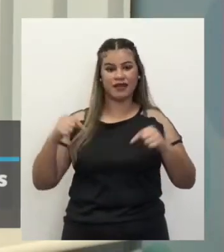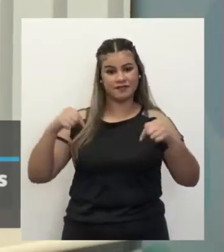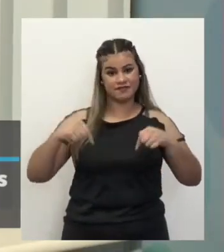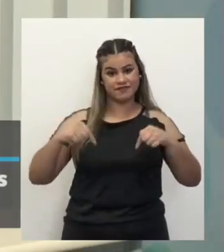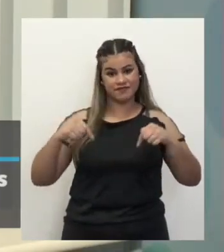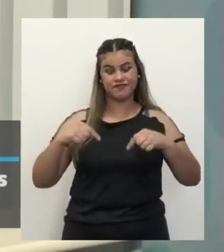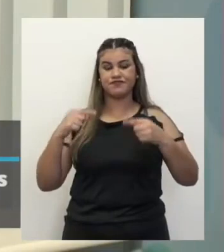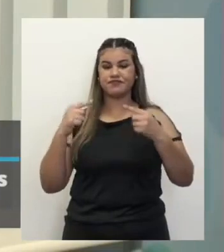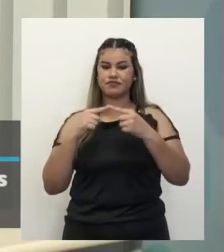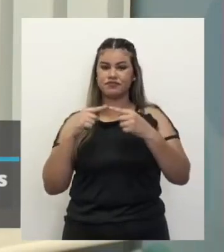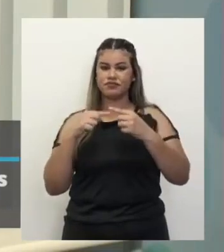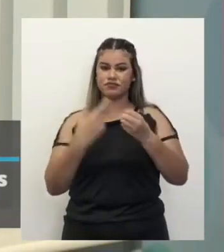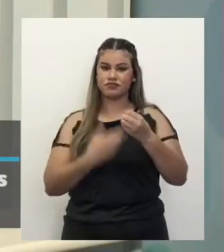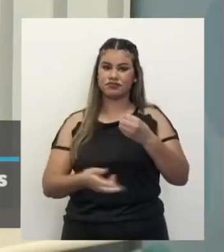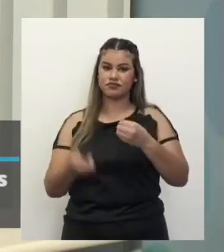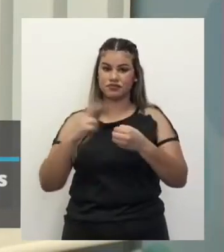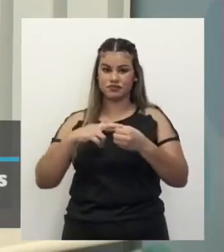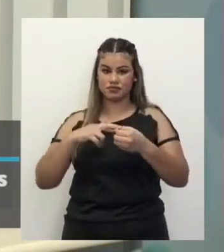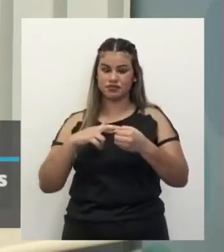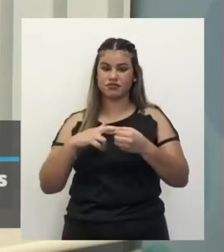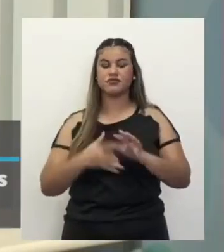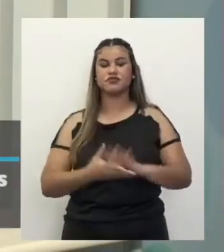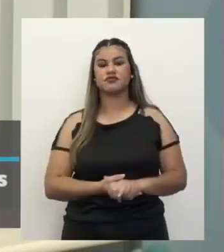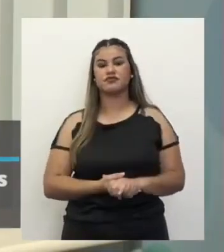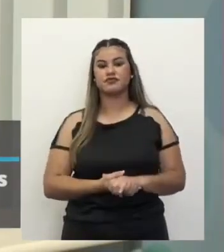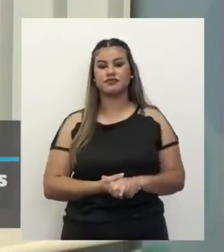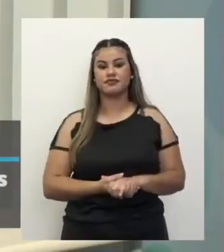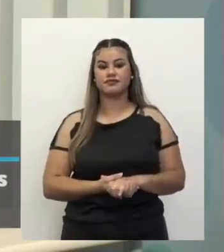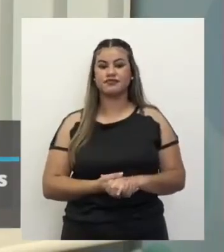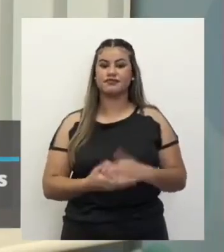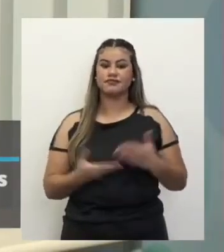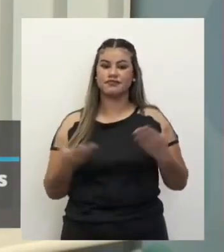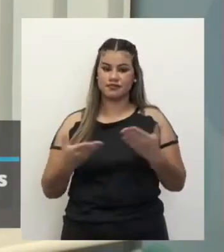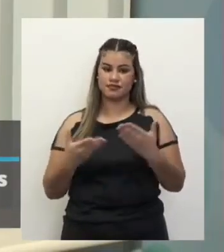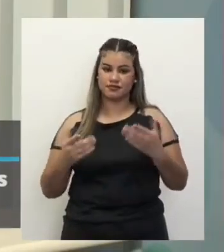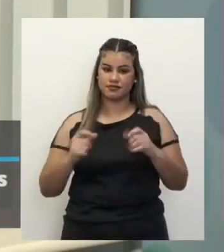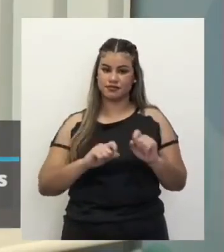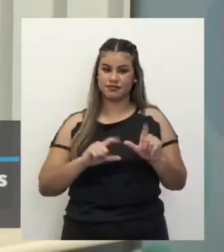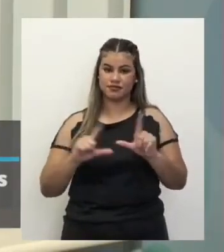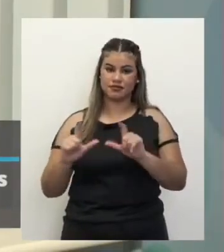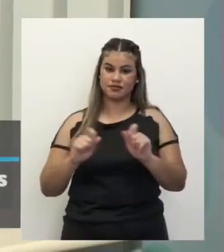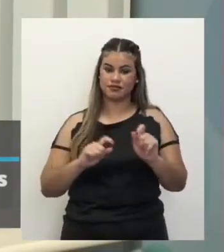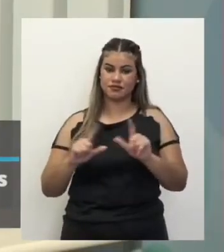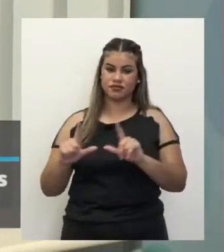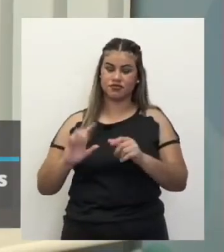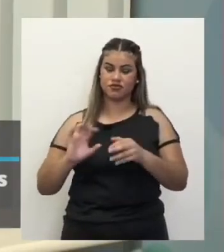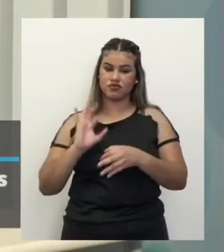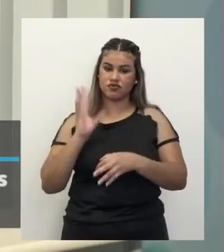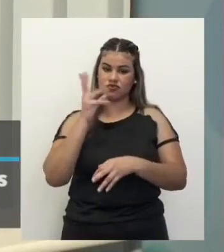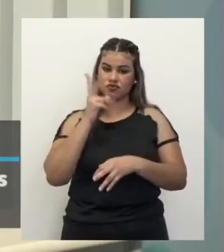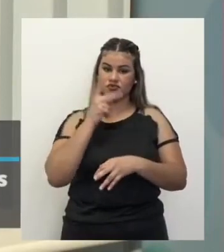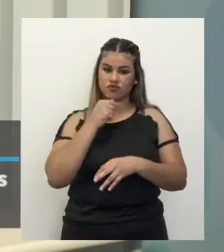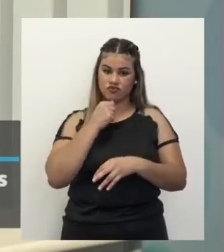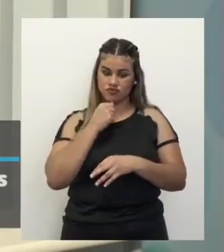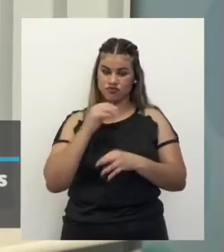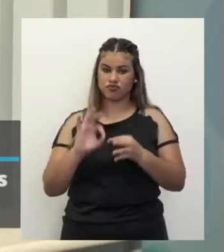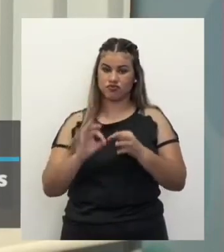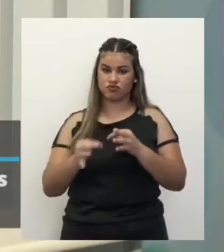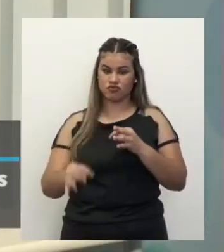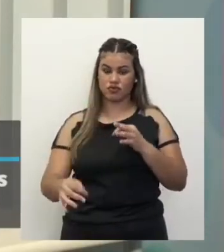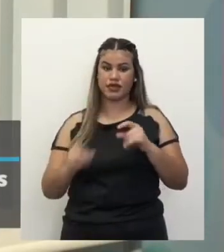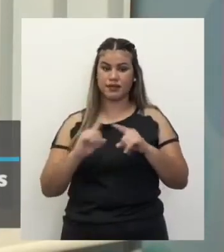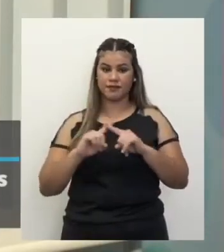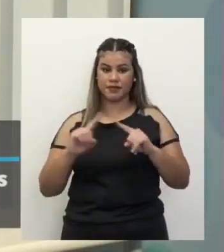de retomada. Então, agora a nossa exposição vai ser um pouquinho mais longa, mas a gente vai destacar quais são